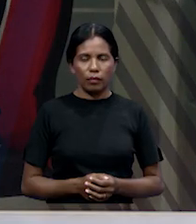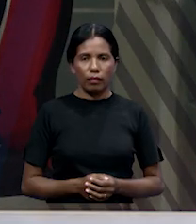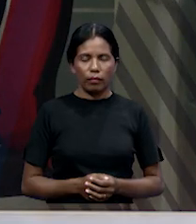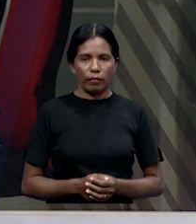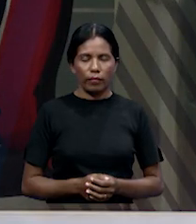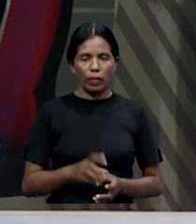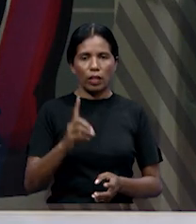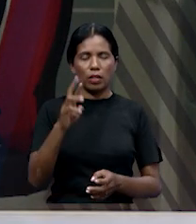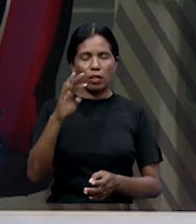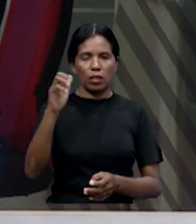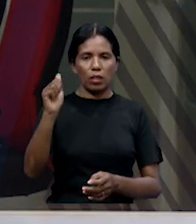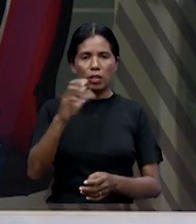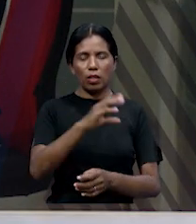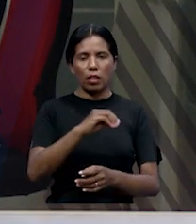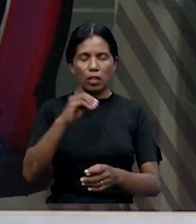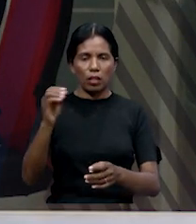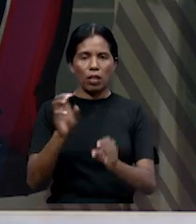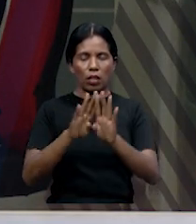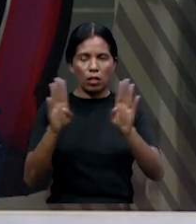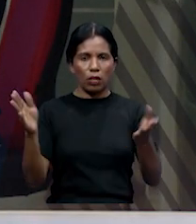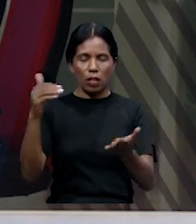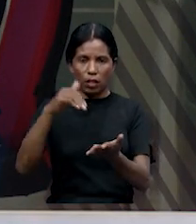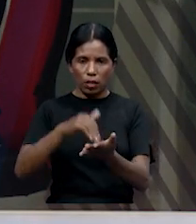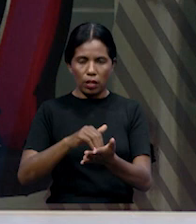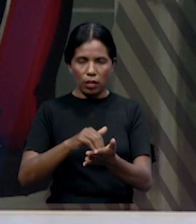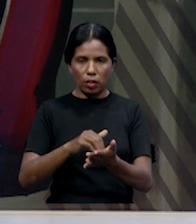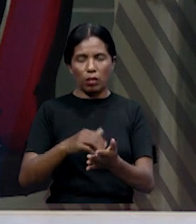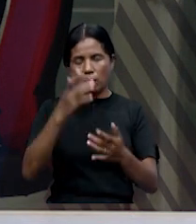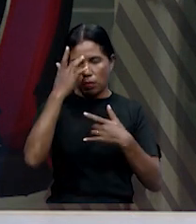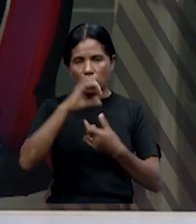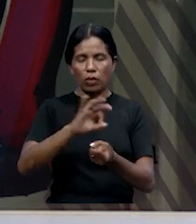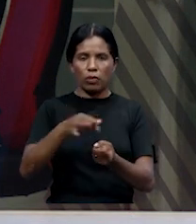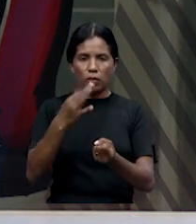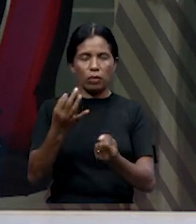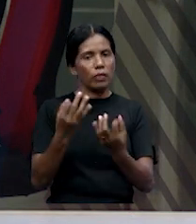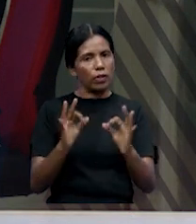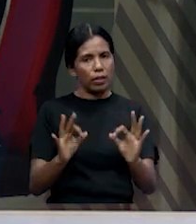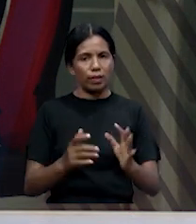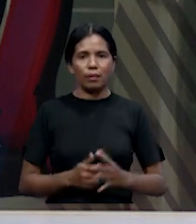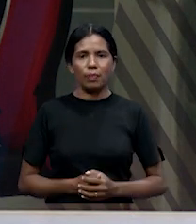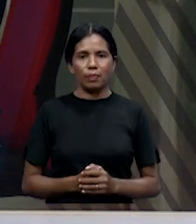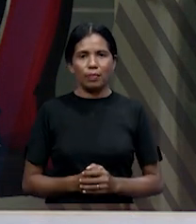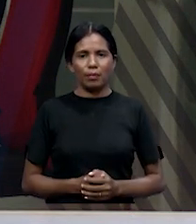Drag Air Royal Bhutan Airlines reativa a operação na fim pandemia vírus corona.